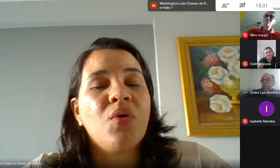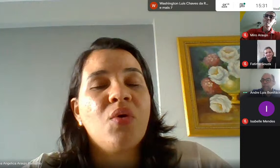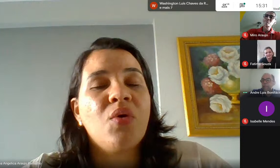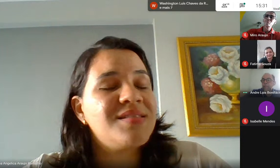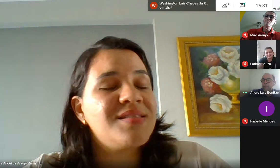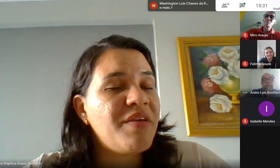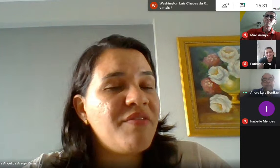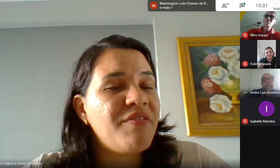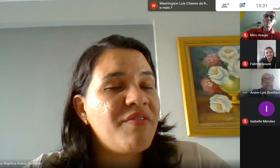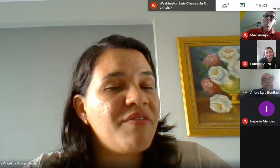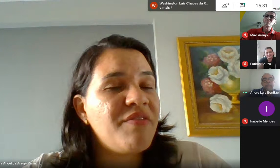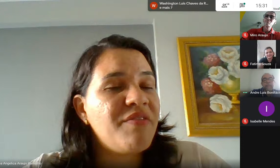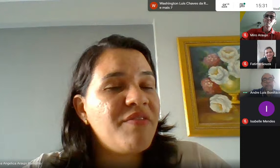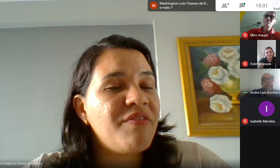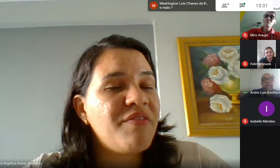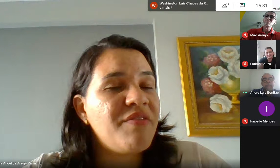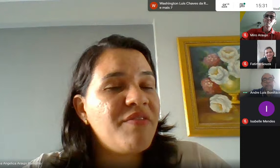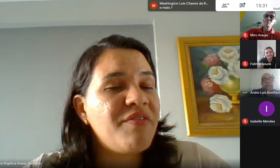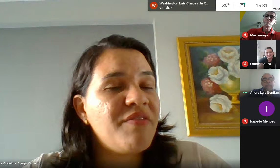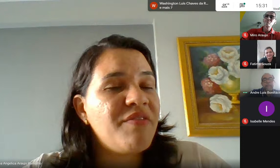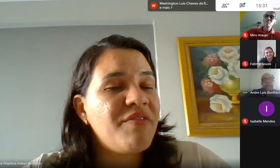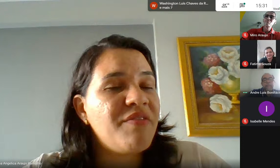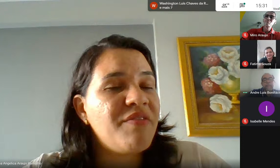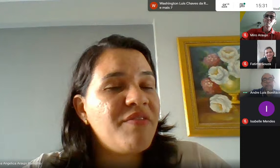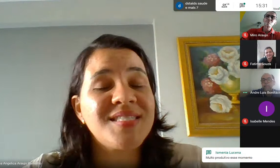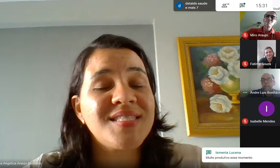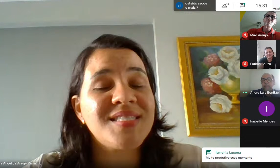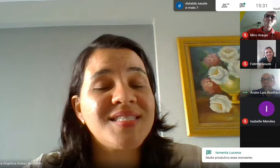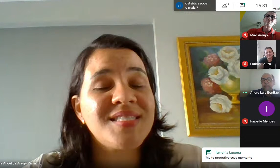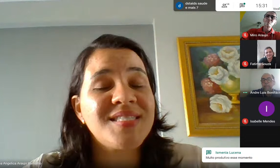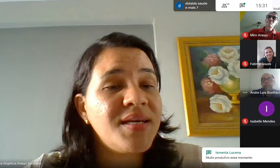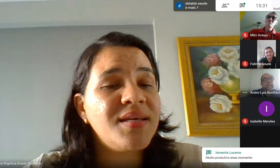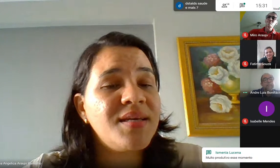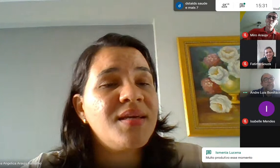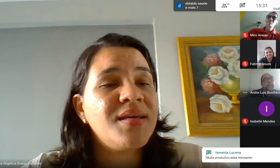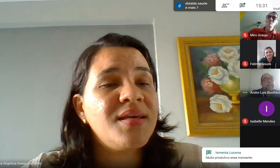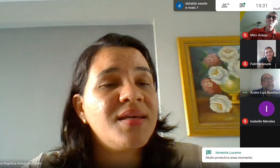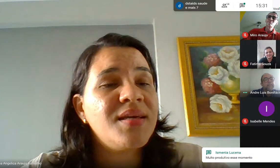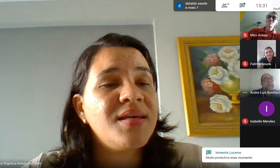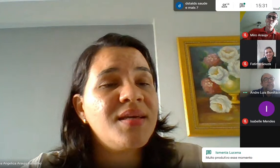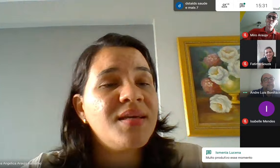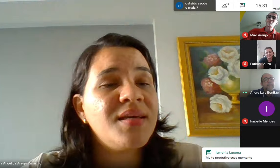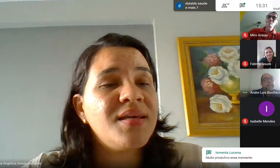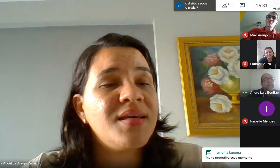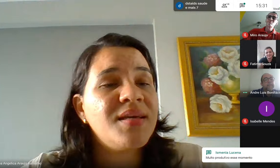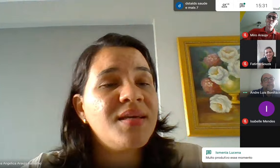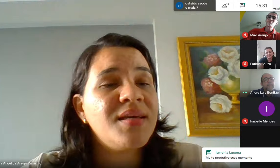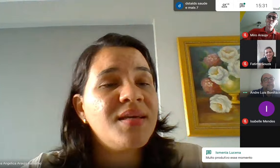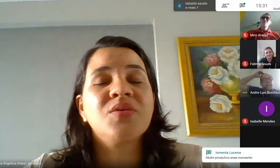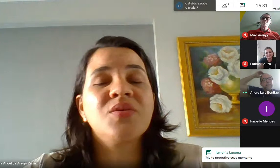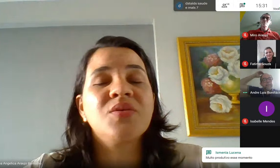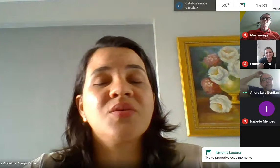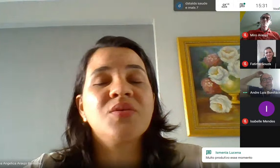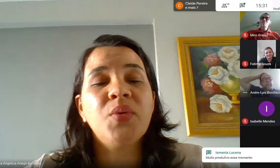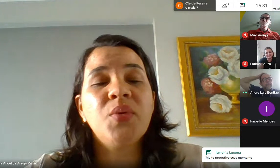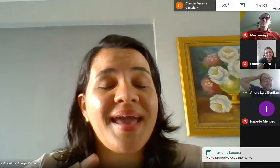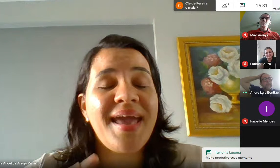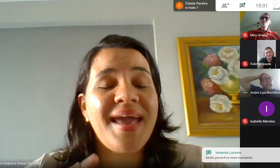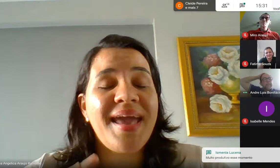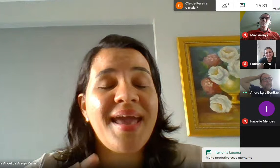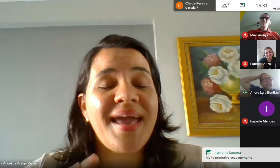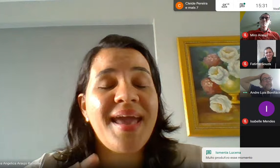Vou falar também, vou fazer outras. Amanhã é sábado, né? Vamos ter a liberação de um